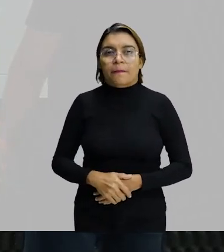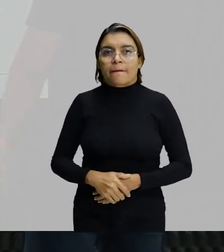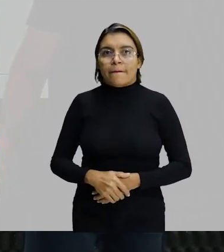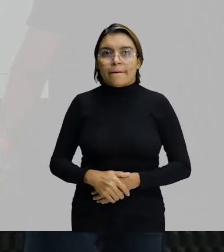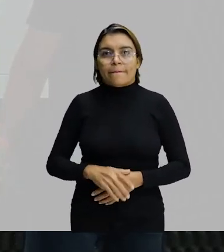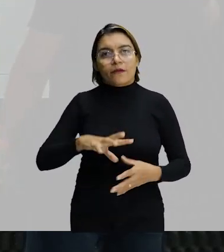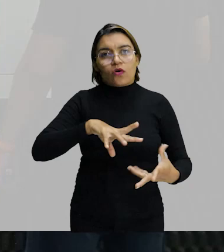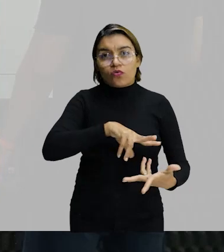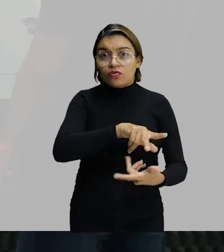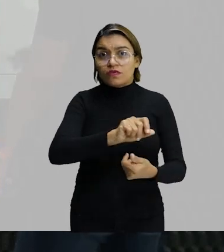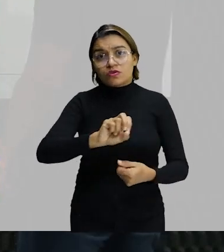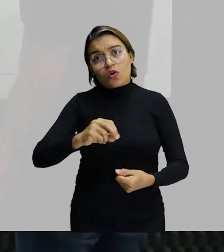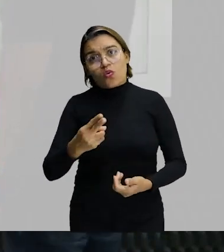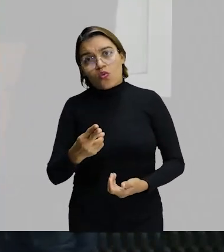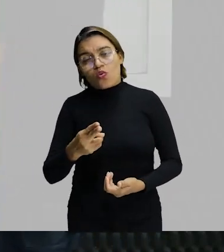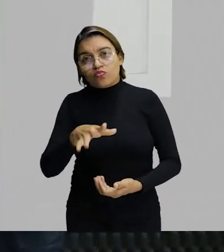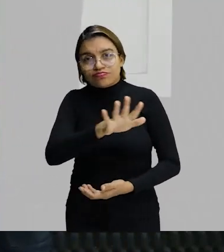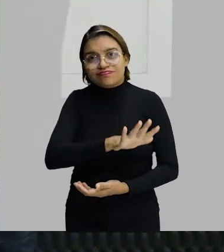universal.